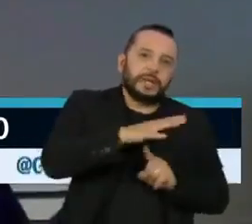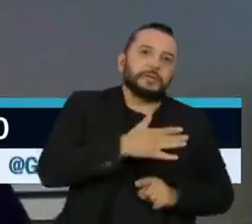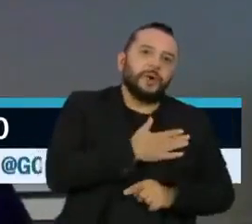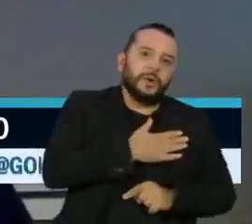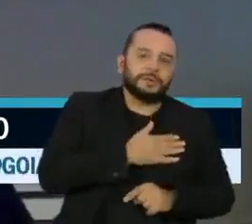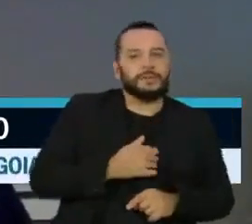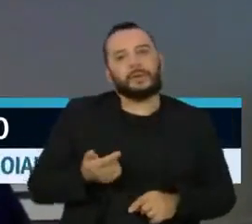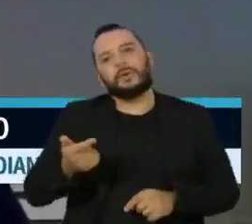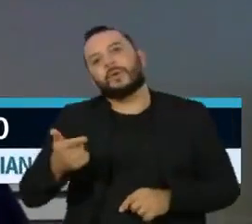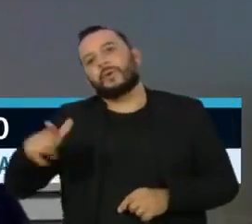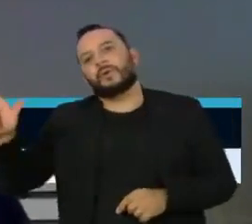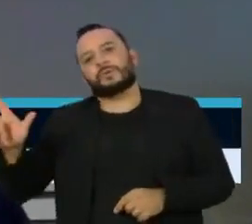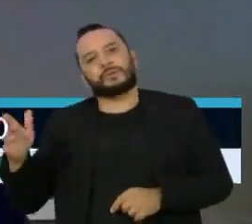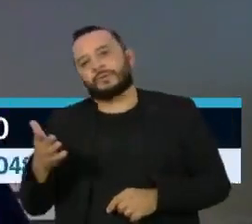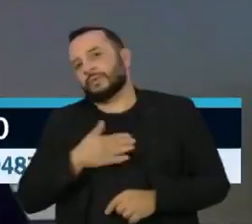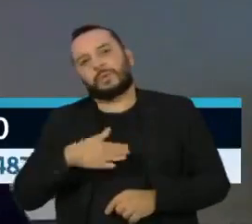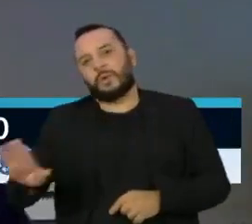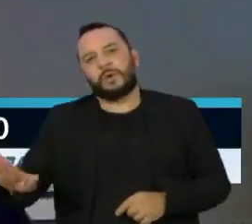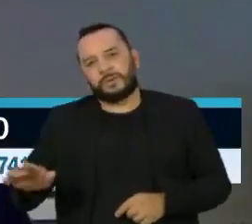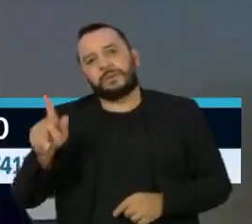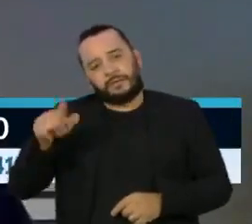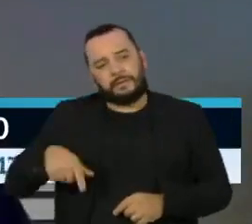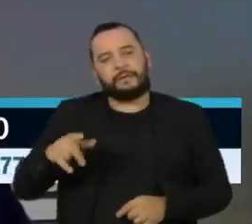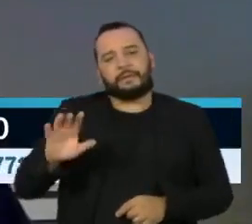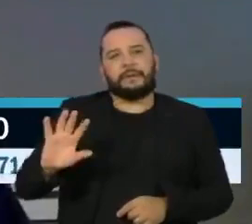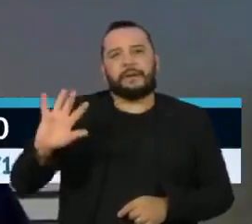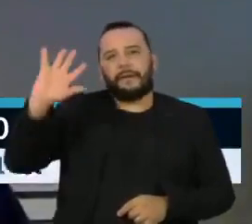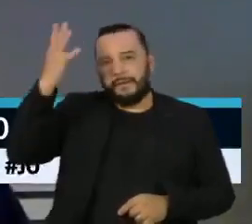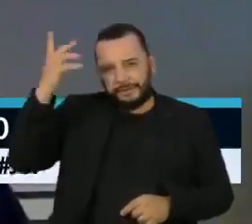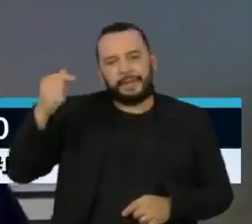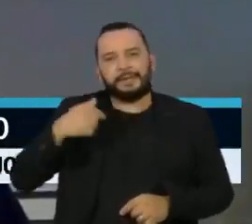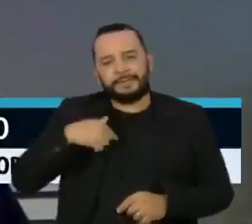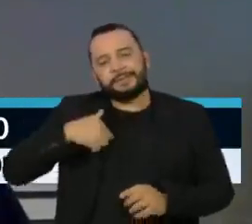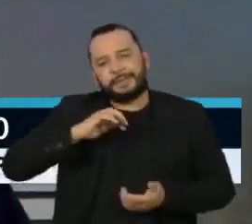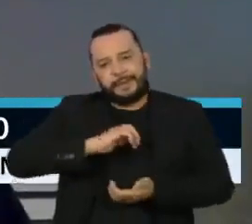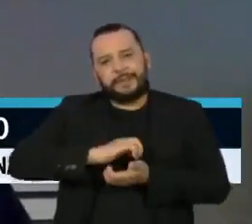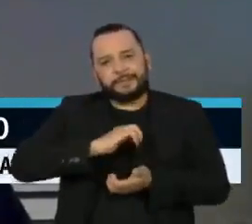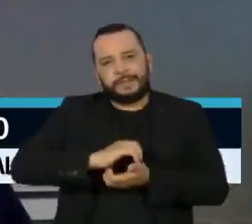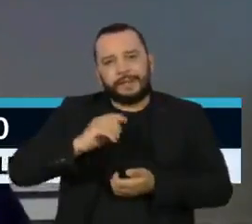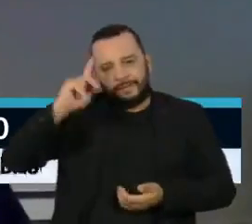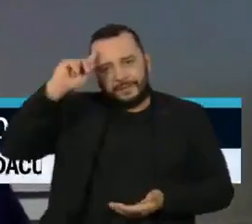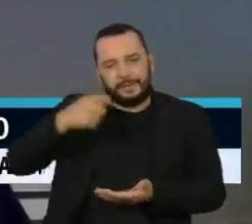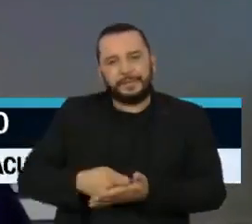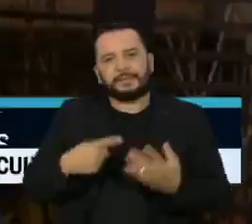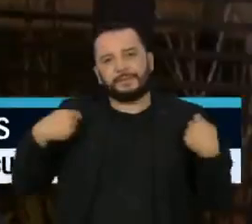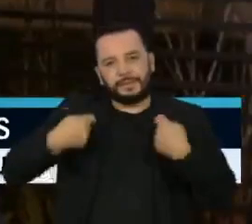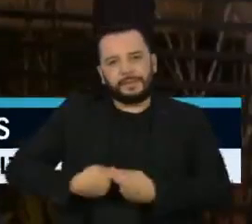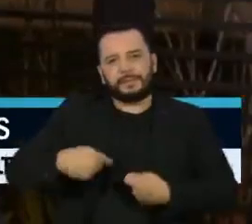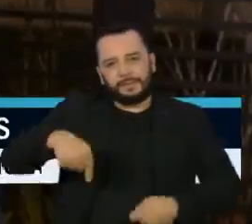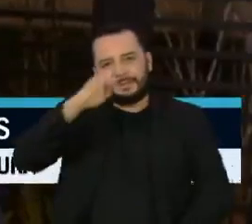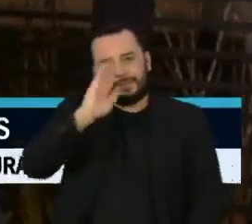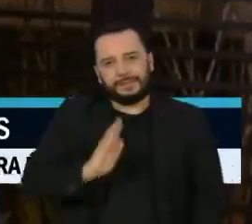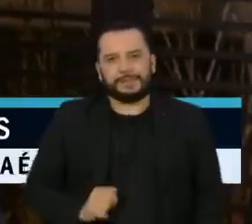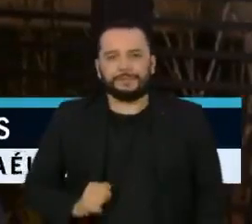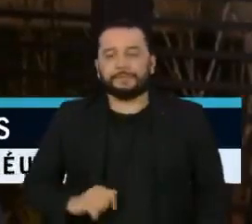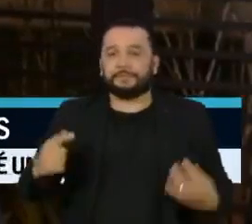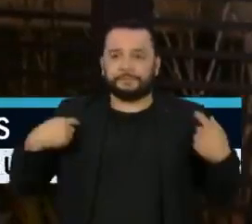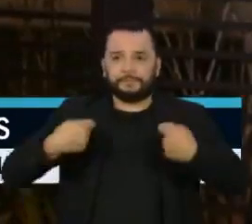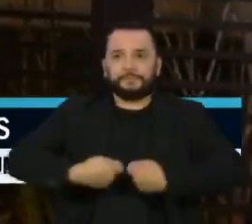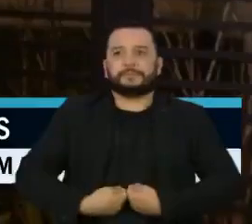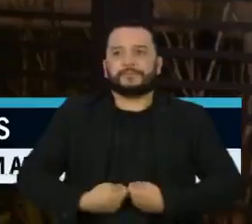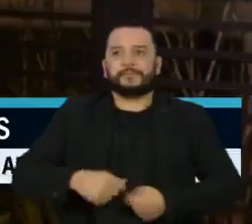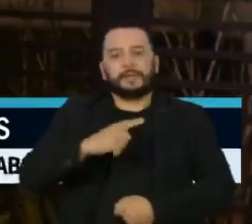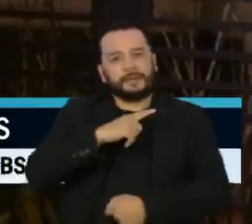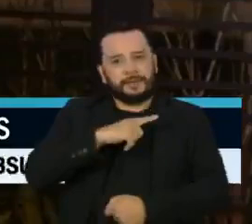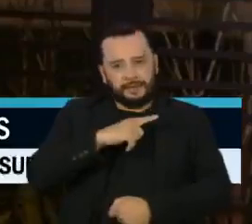outra. É isso que tem ocorrido com maior frequência no Brasil. Os ministros do